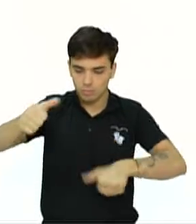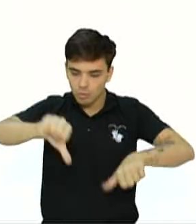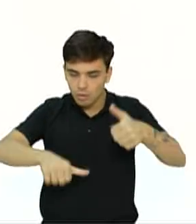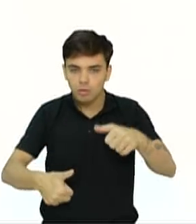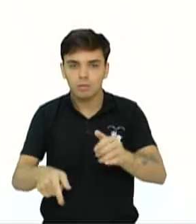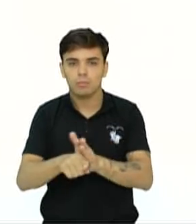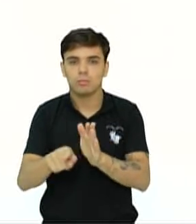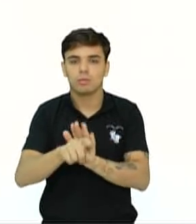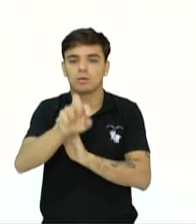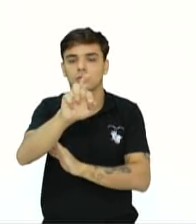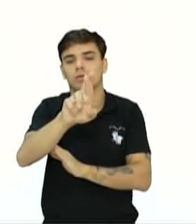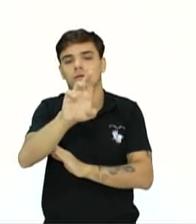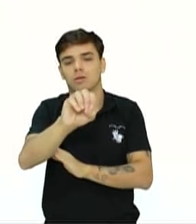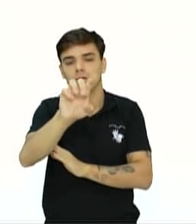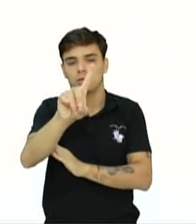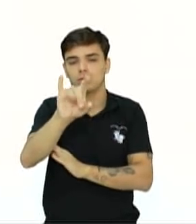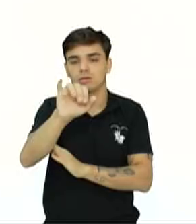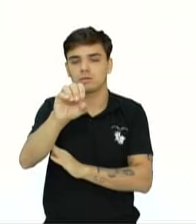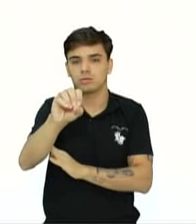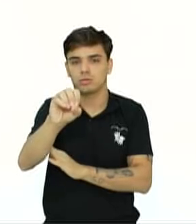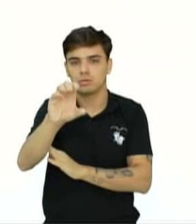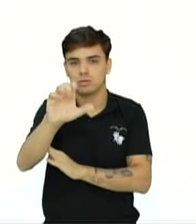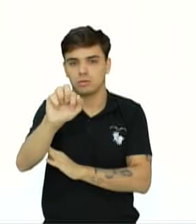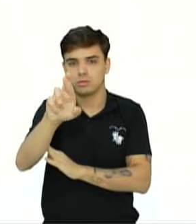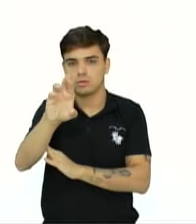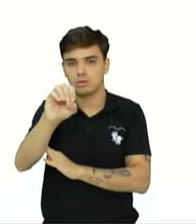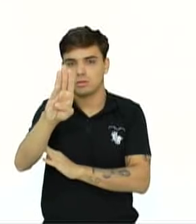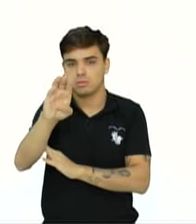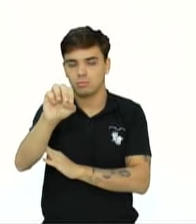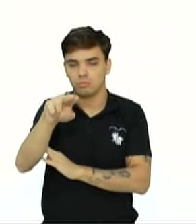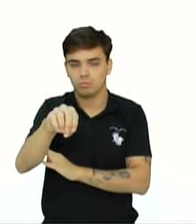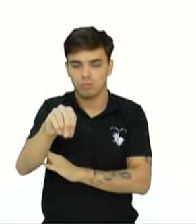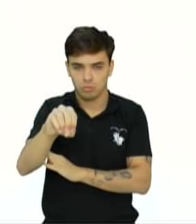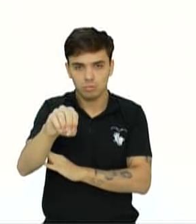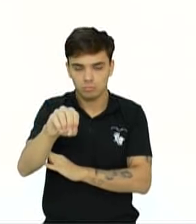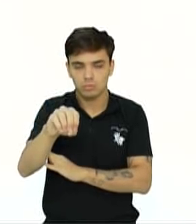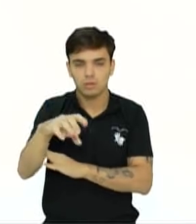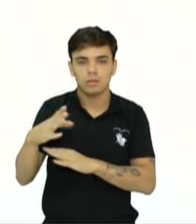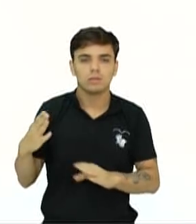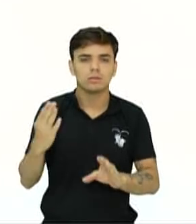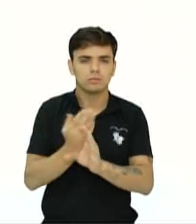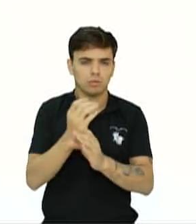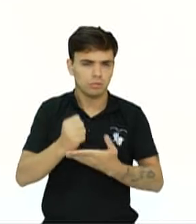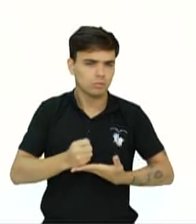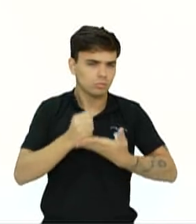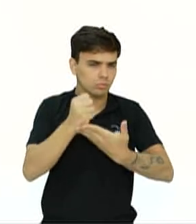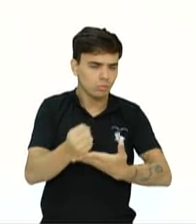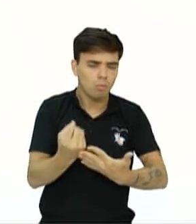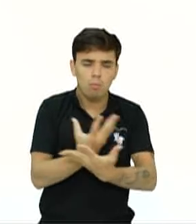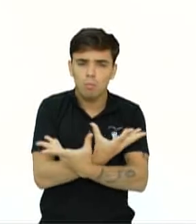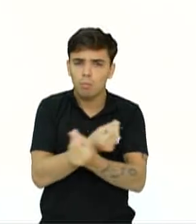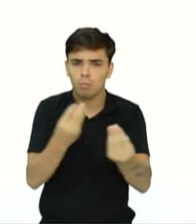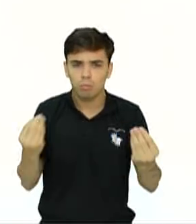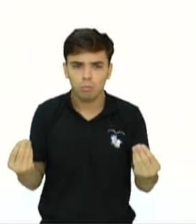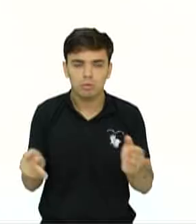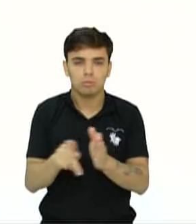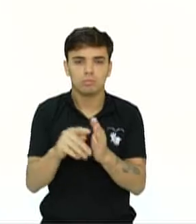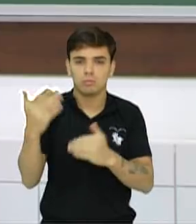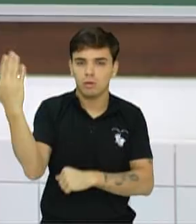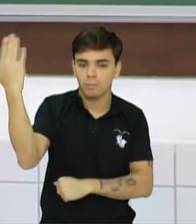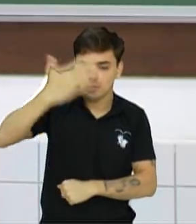ele desenvolveu o método de datação radiométrica. Isso contribuiu significativamente para os